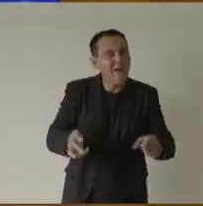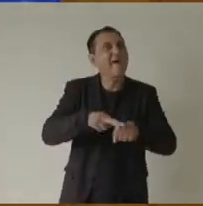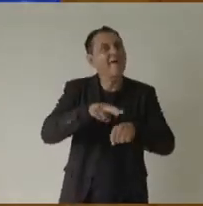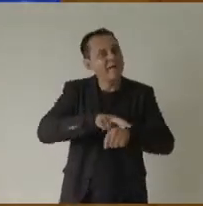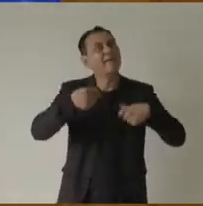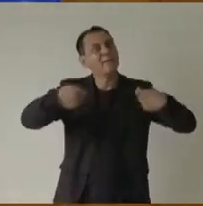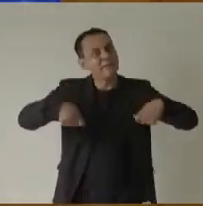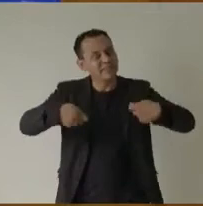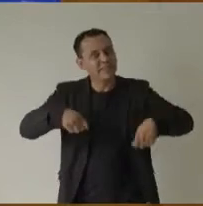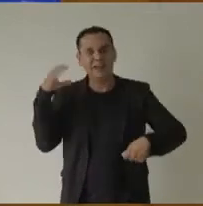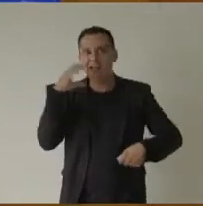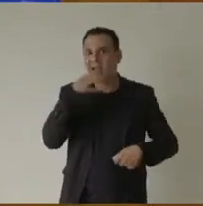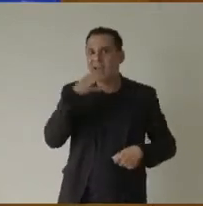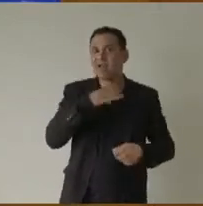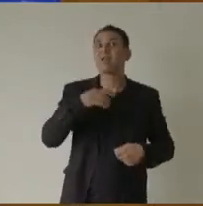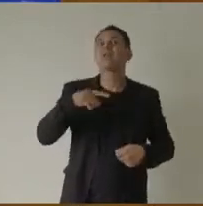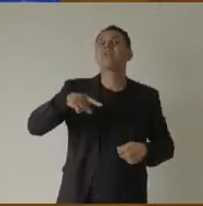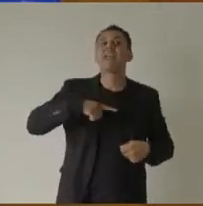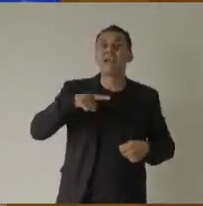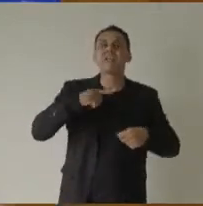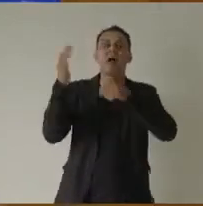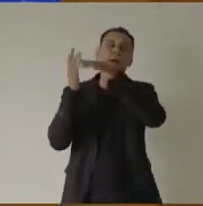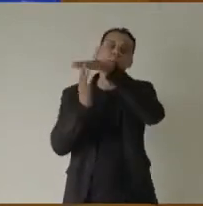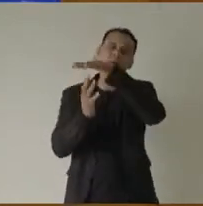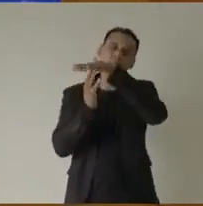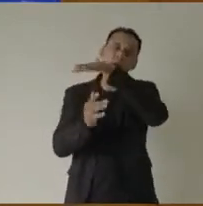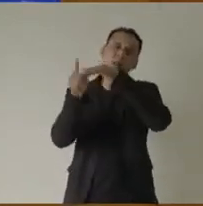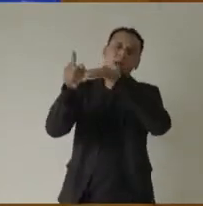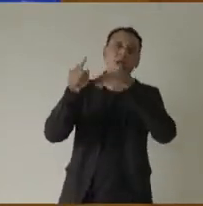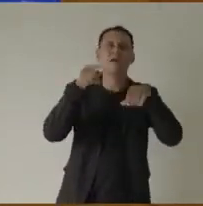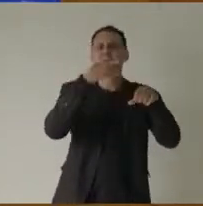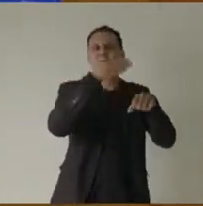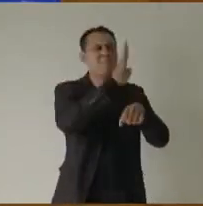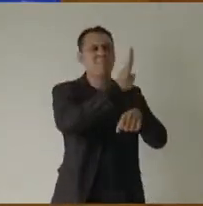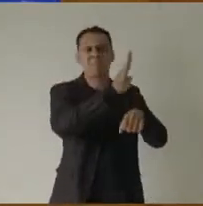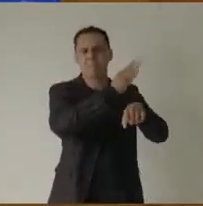periféricos, quanto no centro da cidade, em torno dos municípios também, que os municípios estão abandonados.